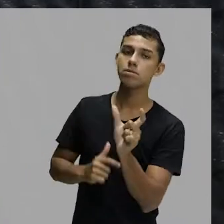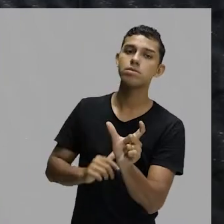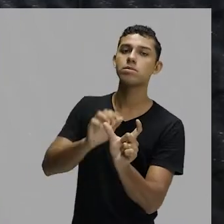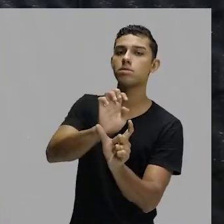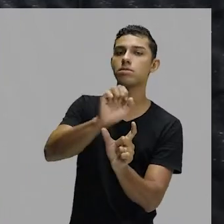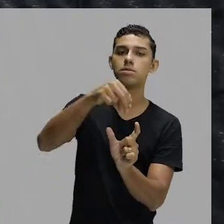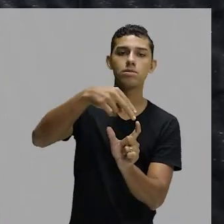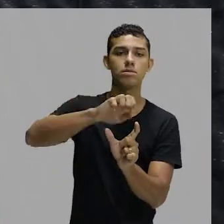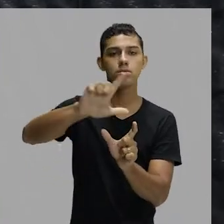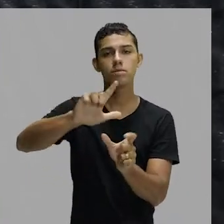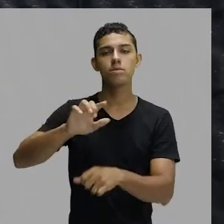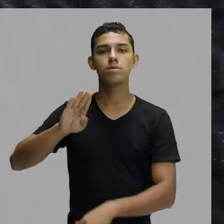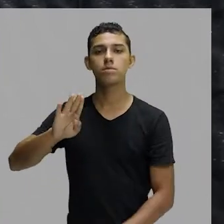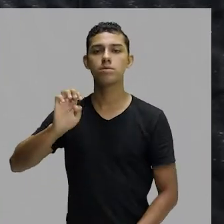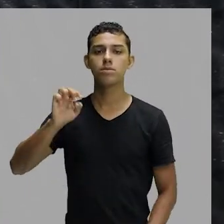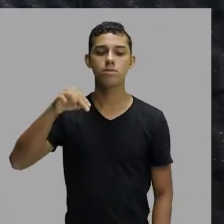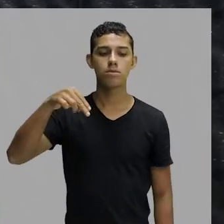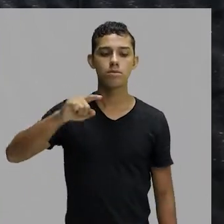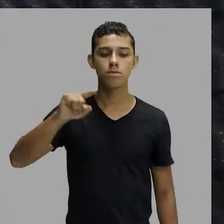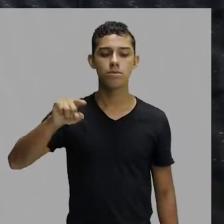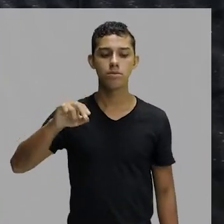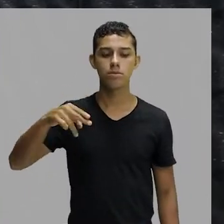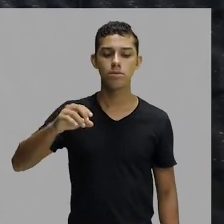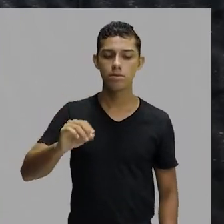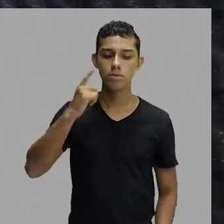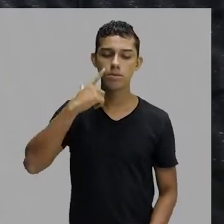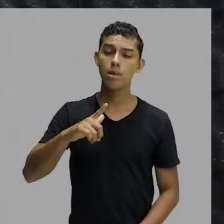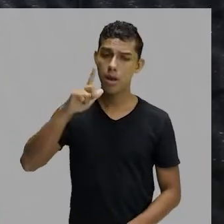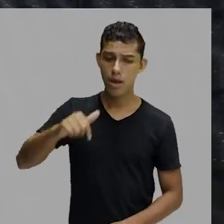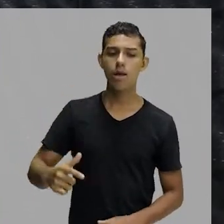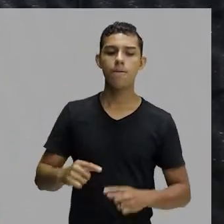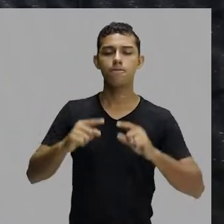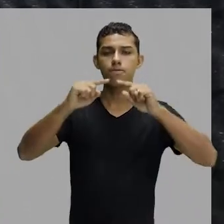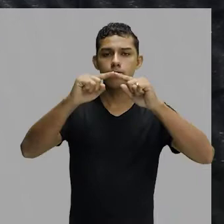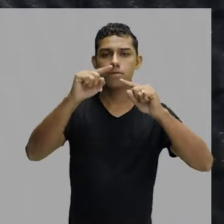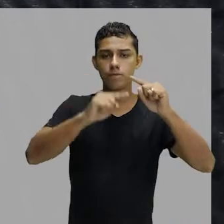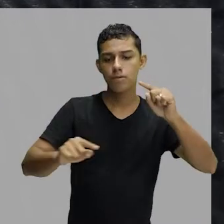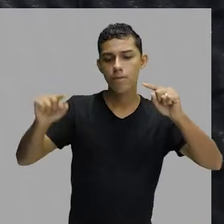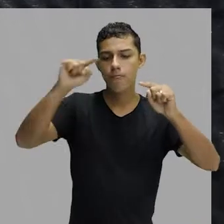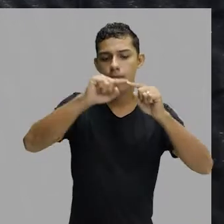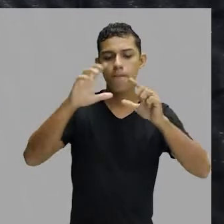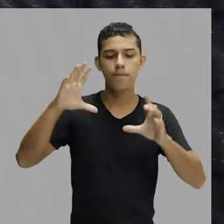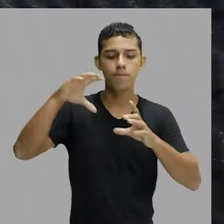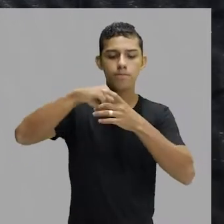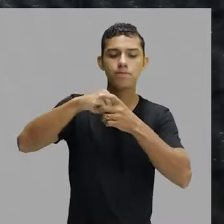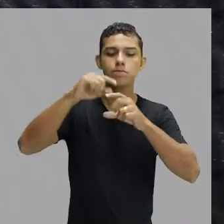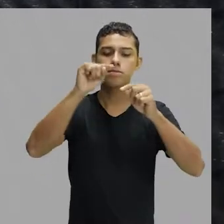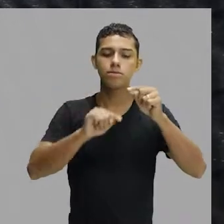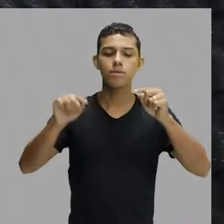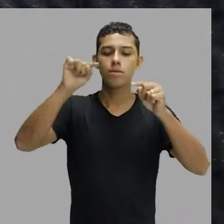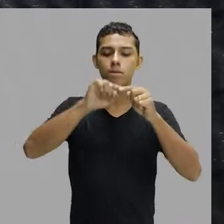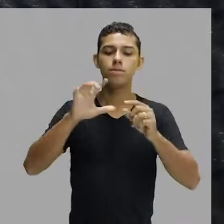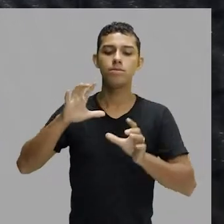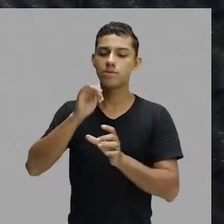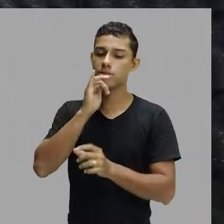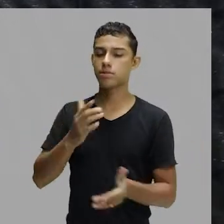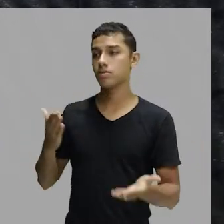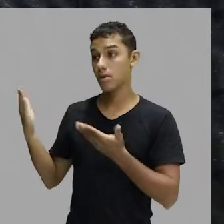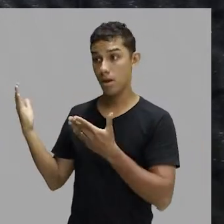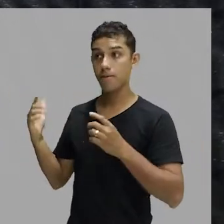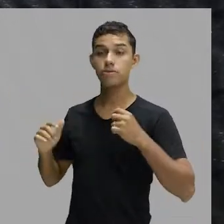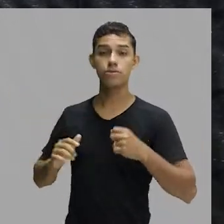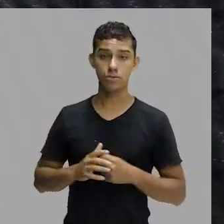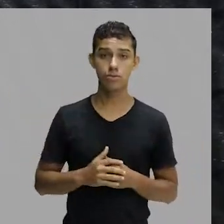anel aromático, é essa aqui, com um círculo dentro do hexágono.